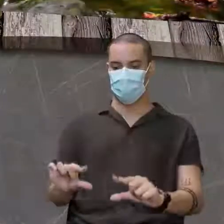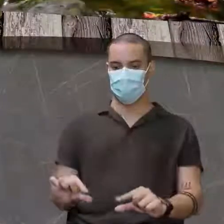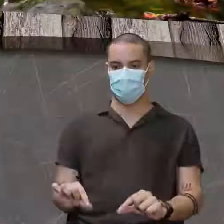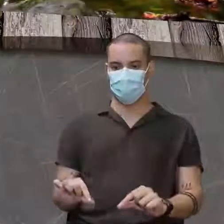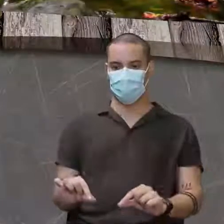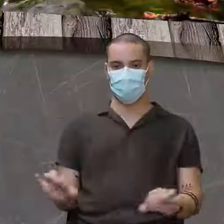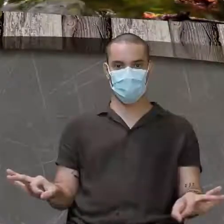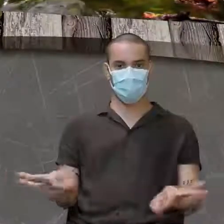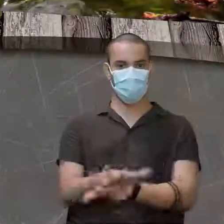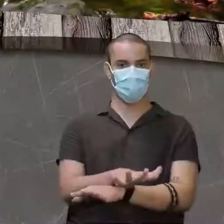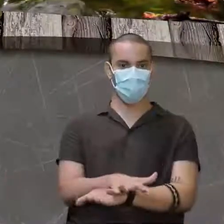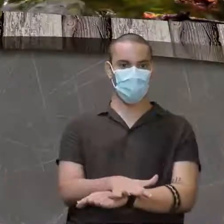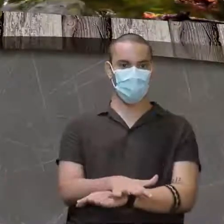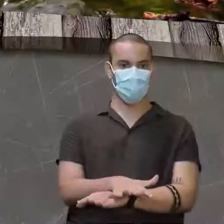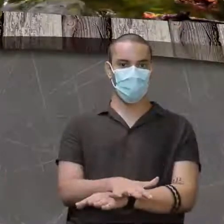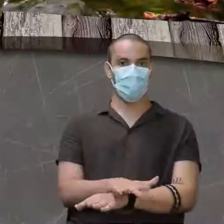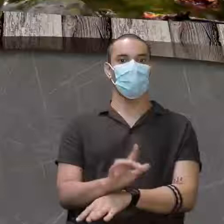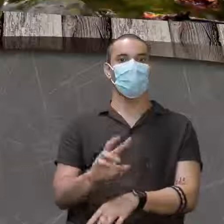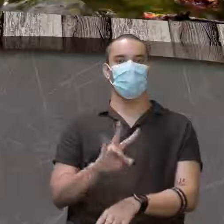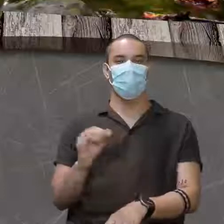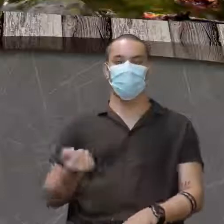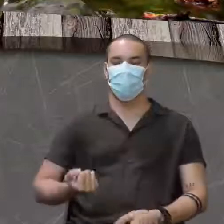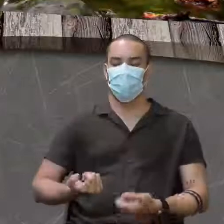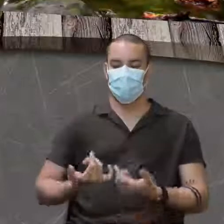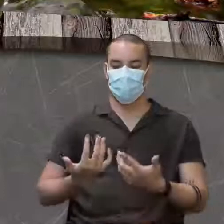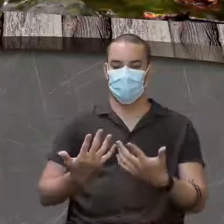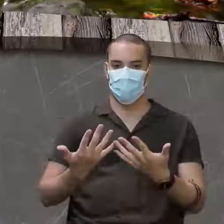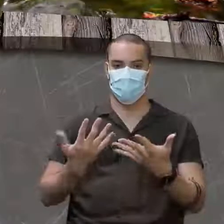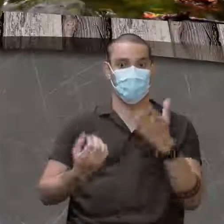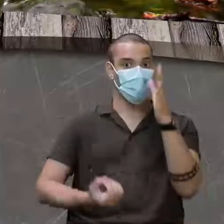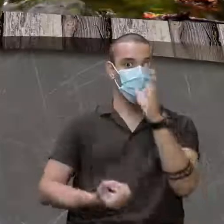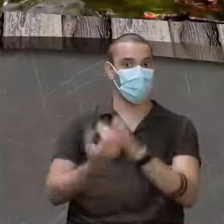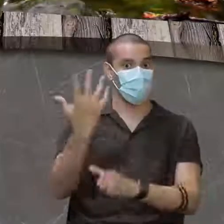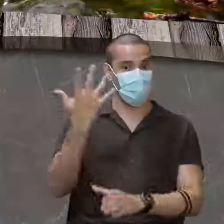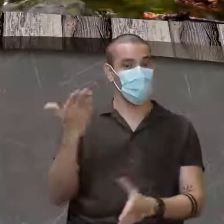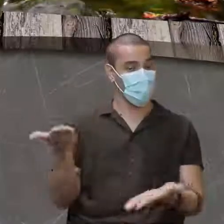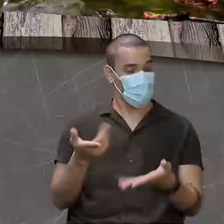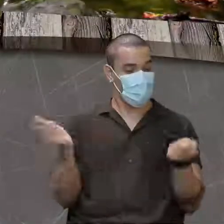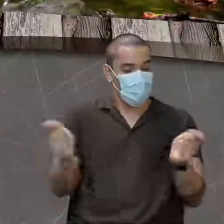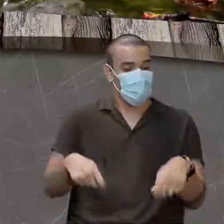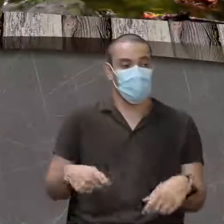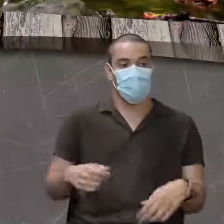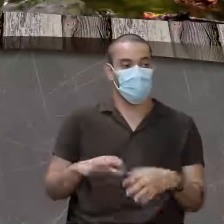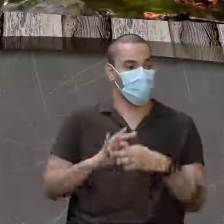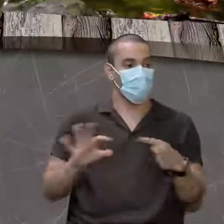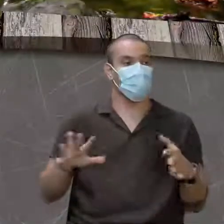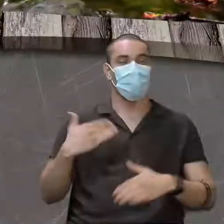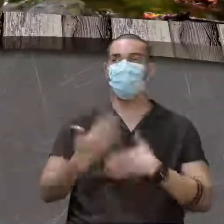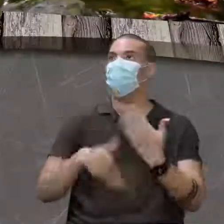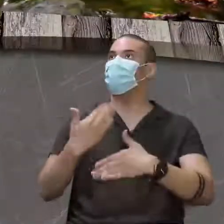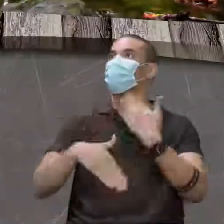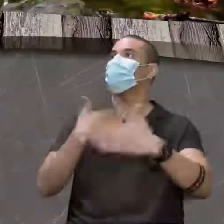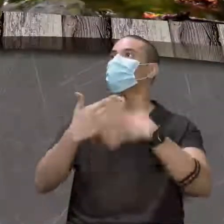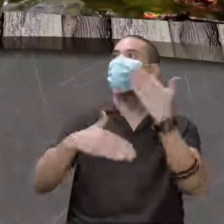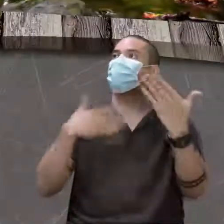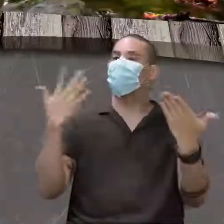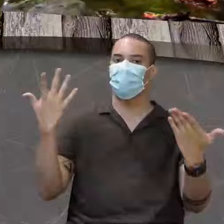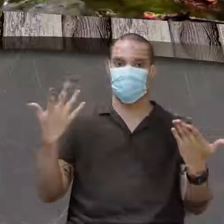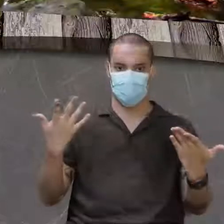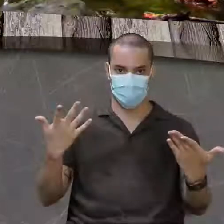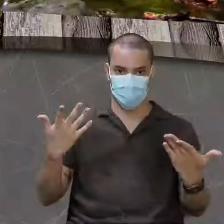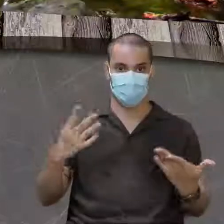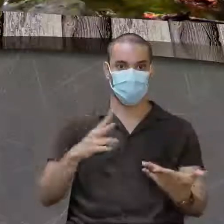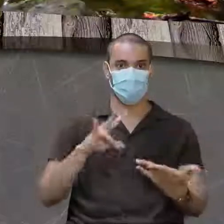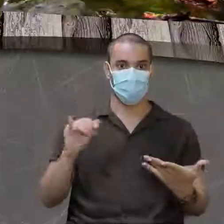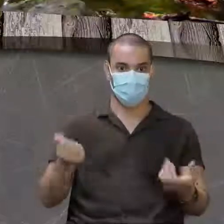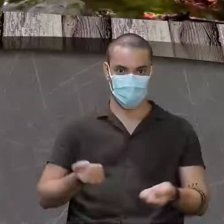extinguir ali, vai sumir. Aí essas plantinhas vão começar agora eu me desenvolvo, vou crescer. E aí